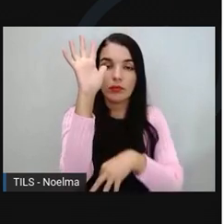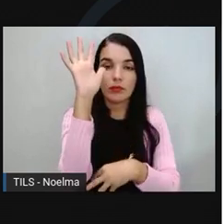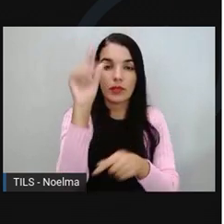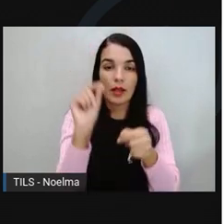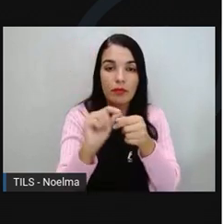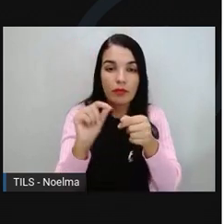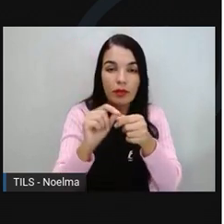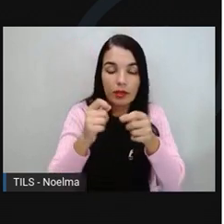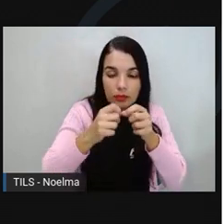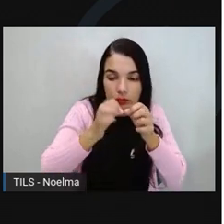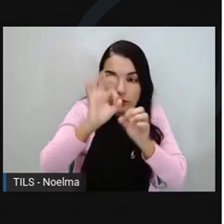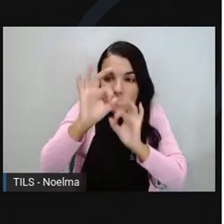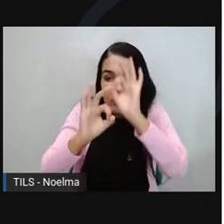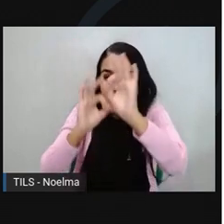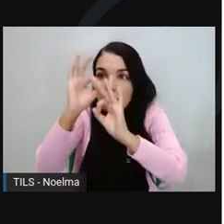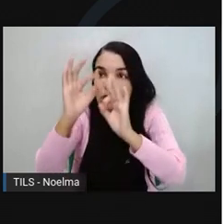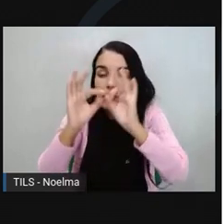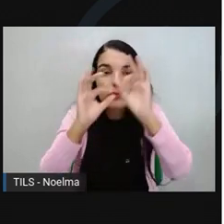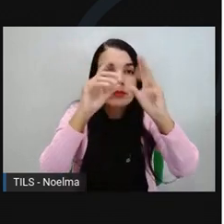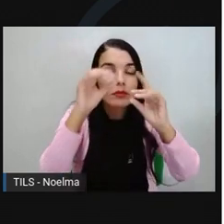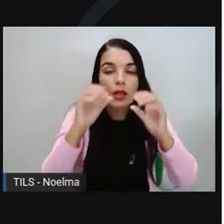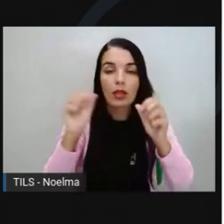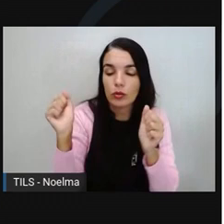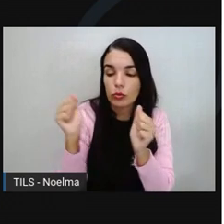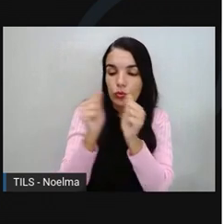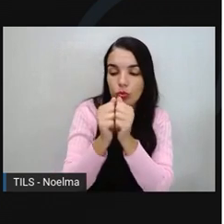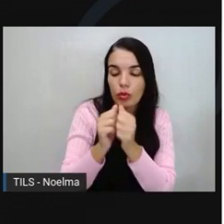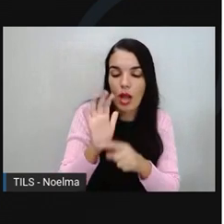inorgânicas, usando a luz do sol.